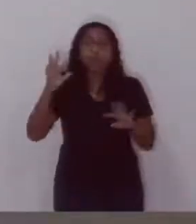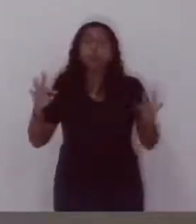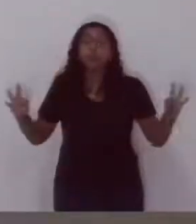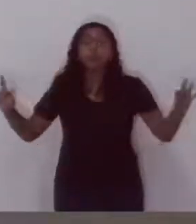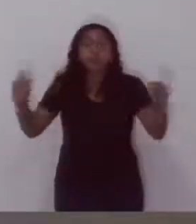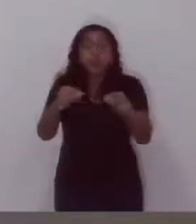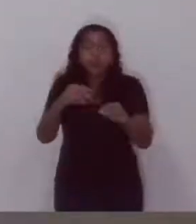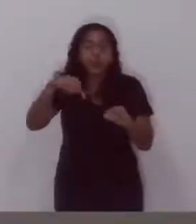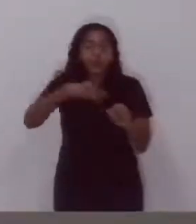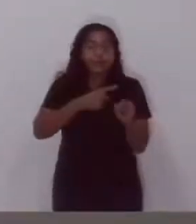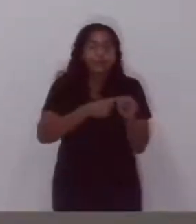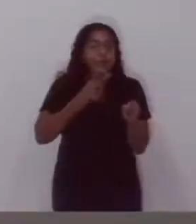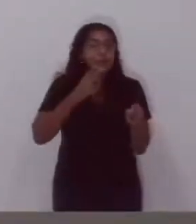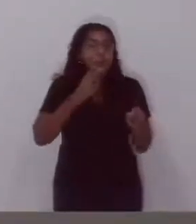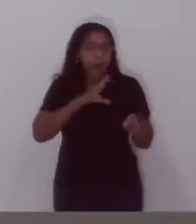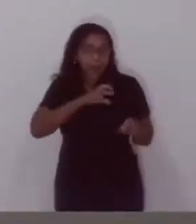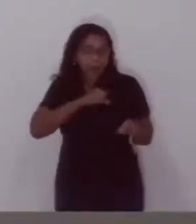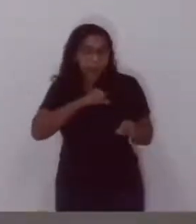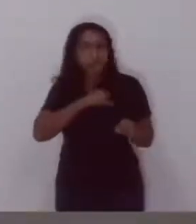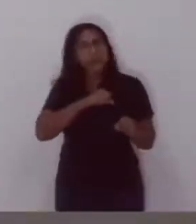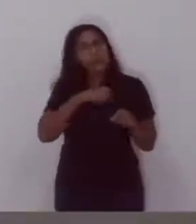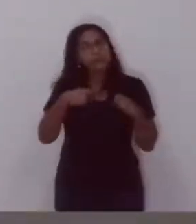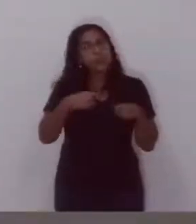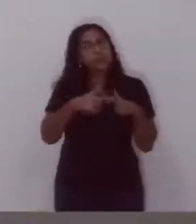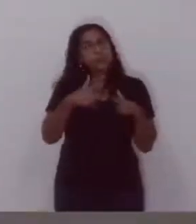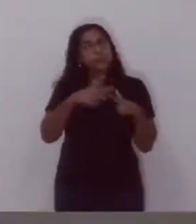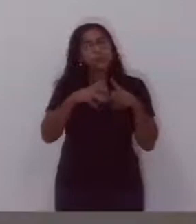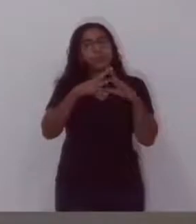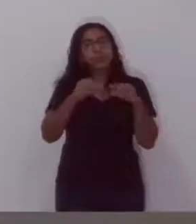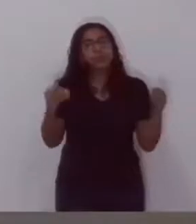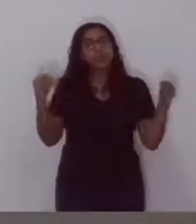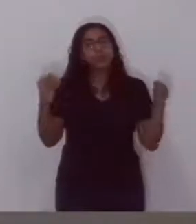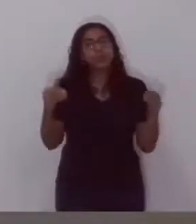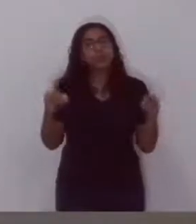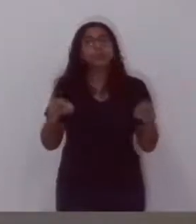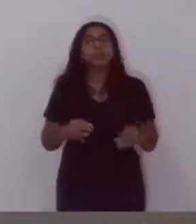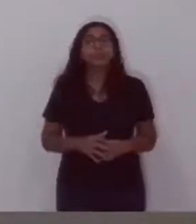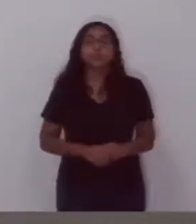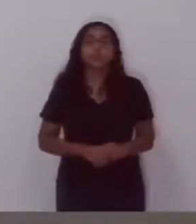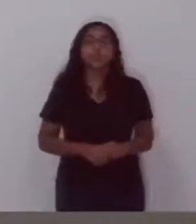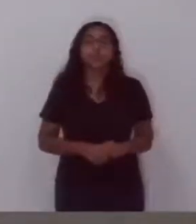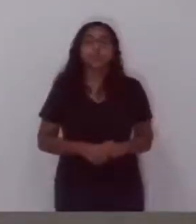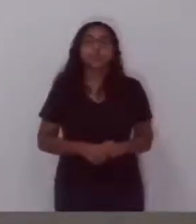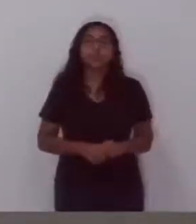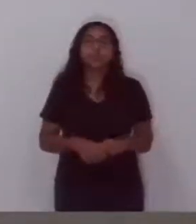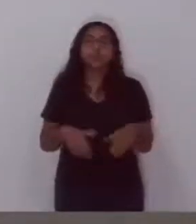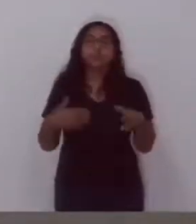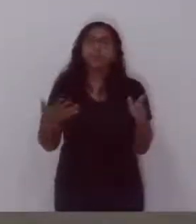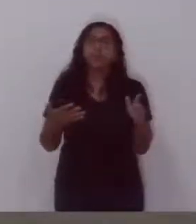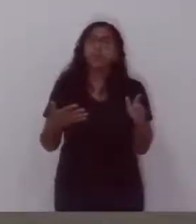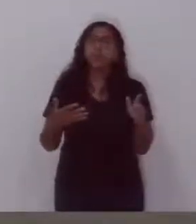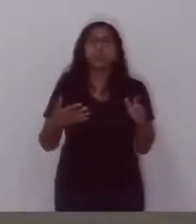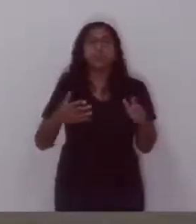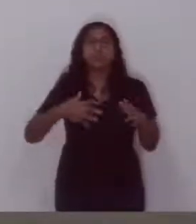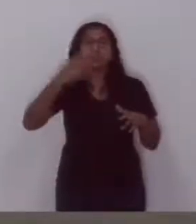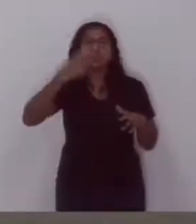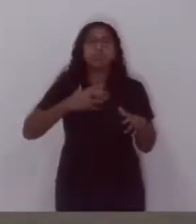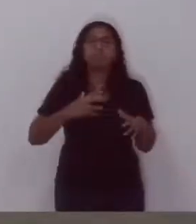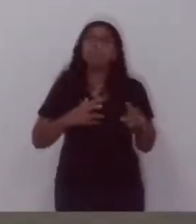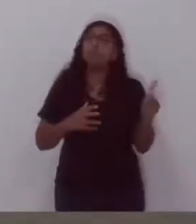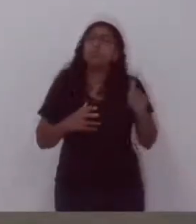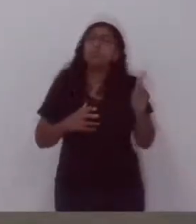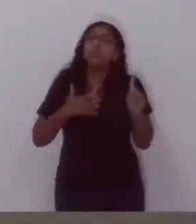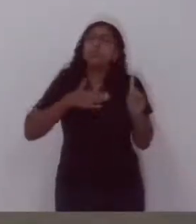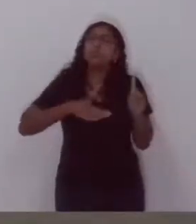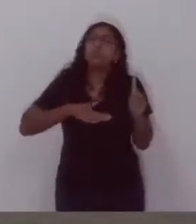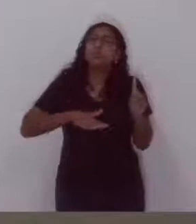temos que nos unir para resolver os problemas da cidade. Contra a truculência, propor a serenidade, a prudência.